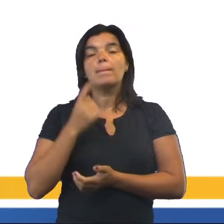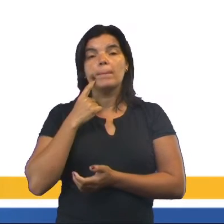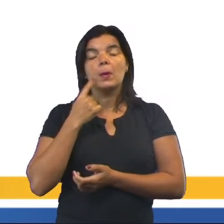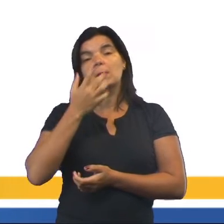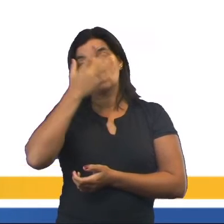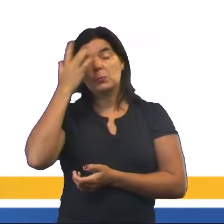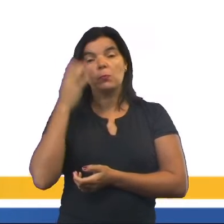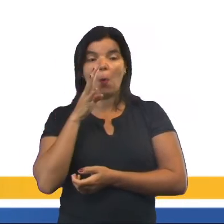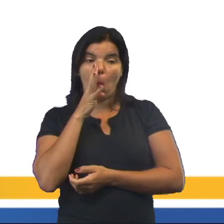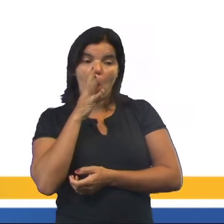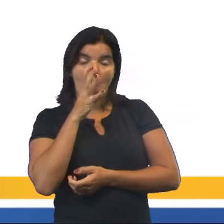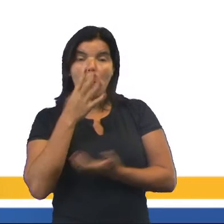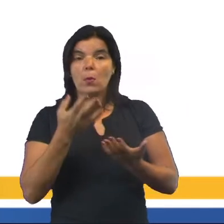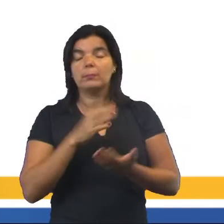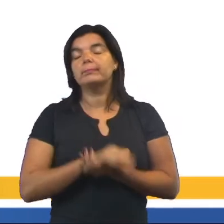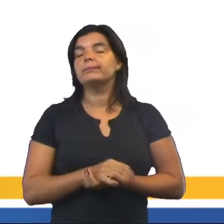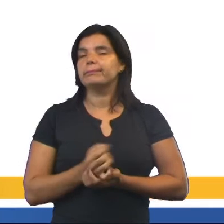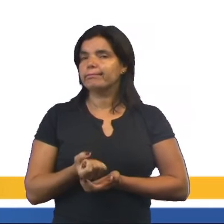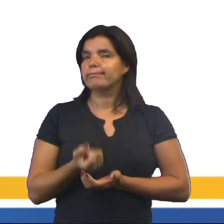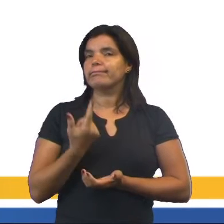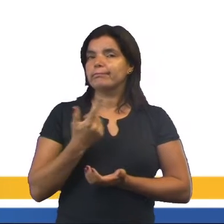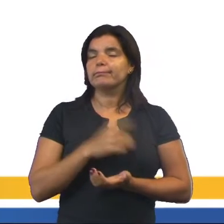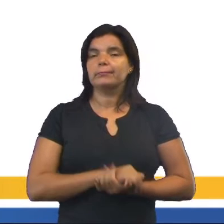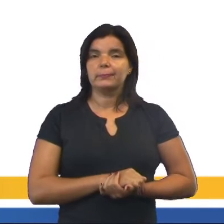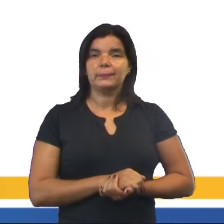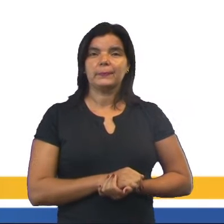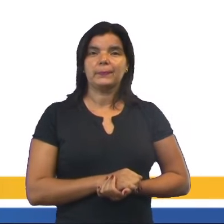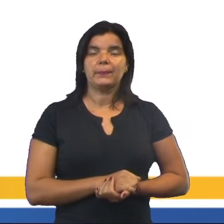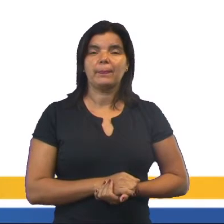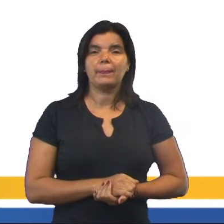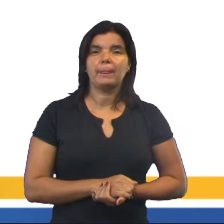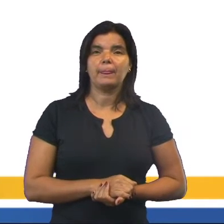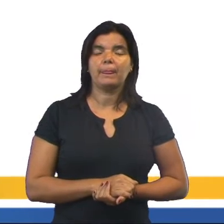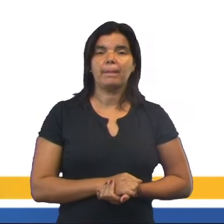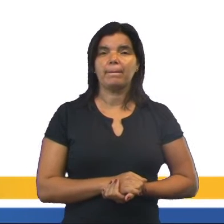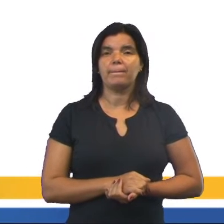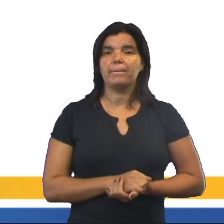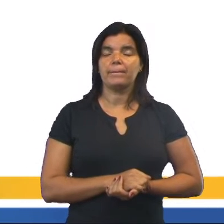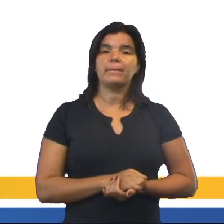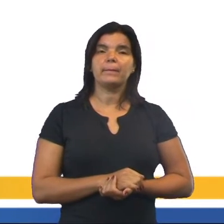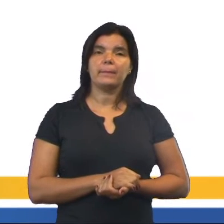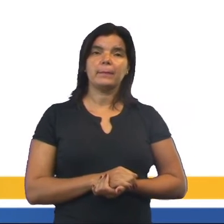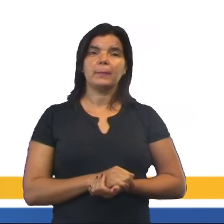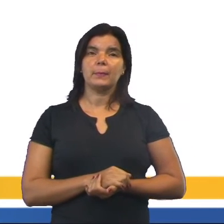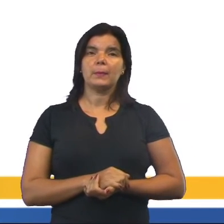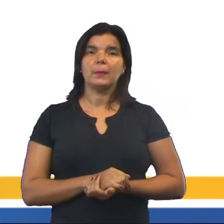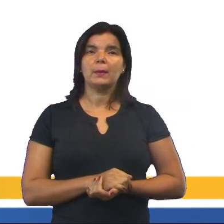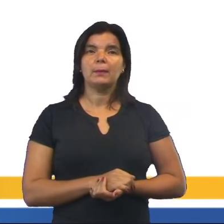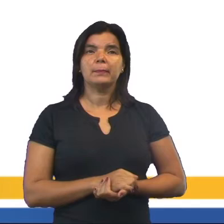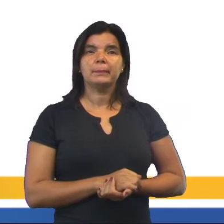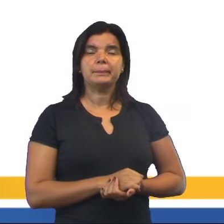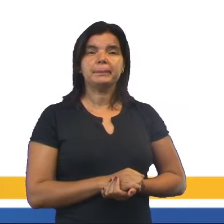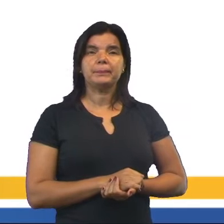as pessoas. Vejam só como era naquela época, né, há décadas atrás.